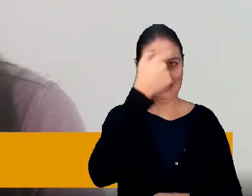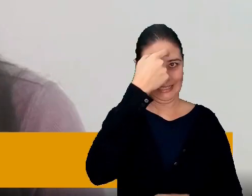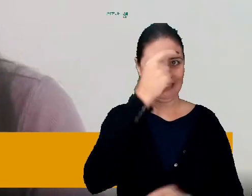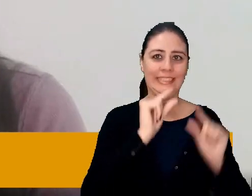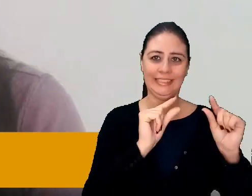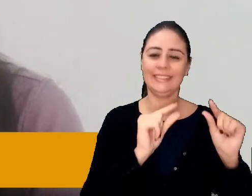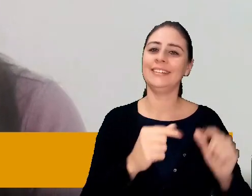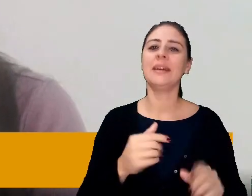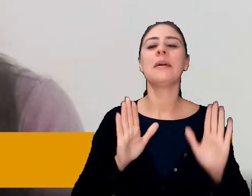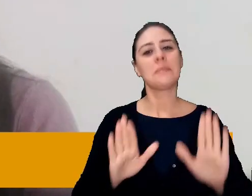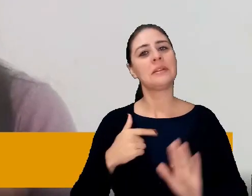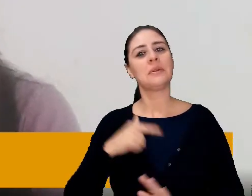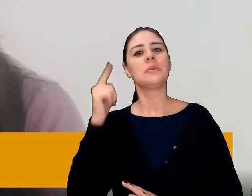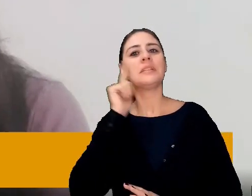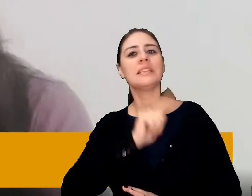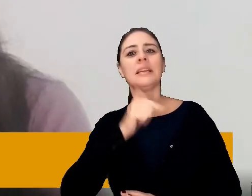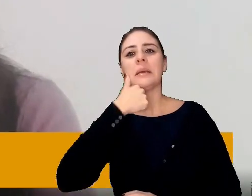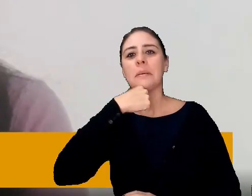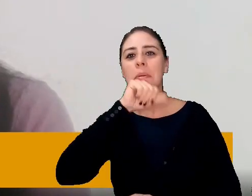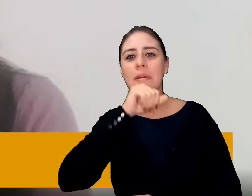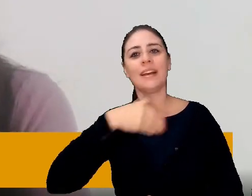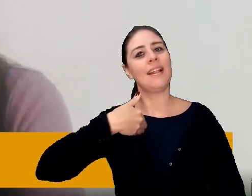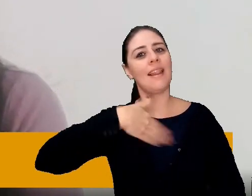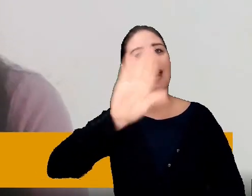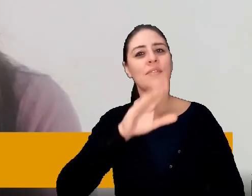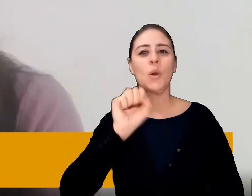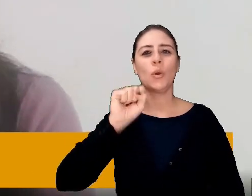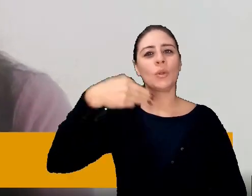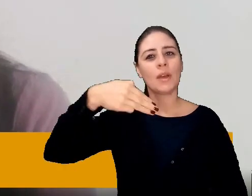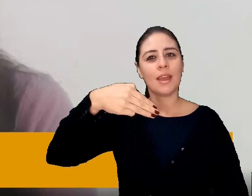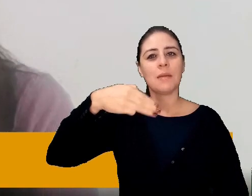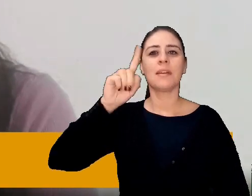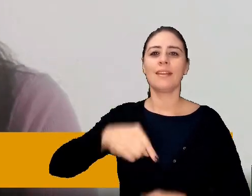8M, que as mulheres indígenas estavam de frente na abertura